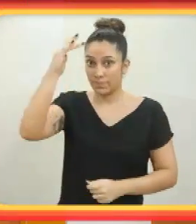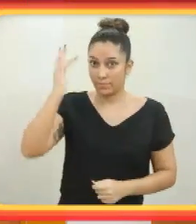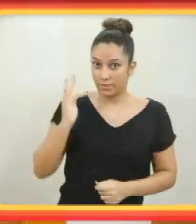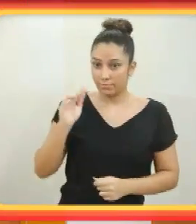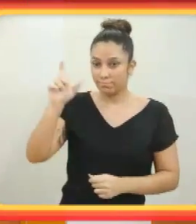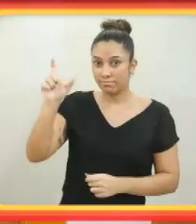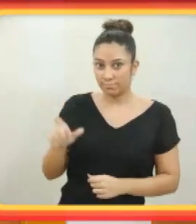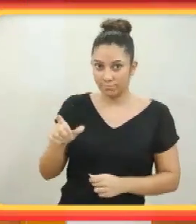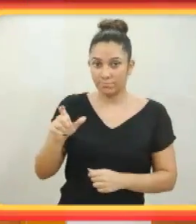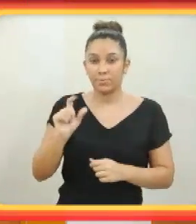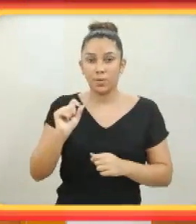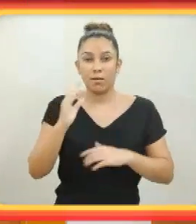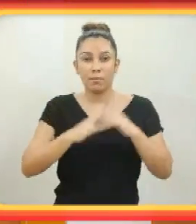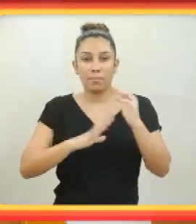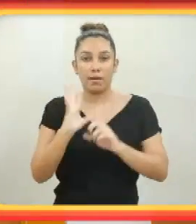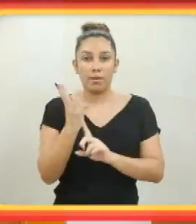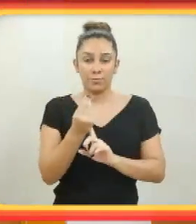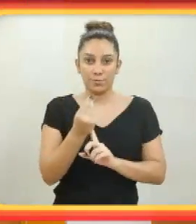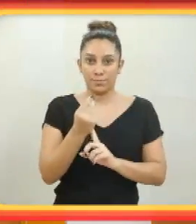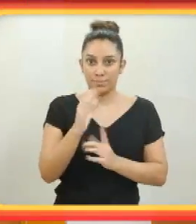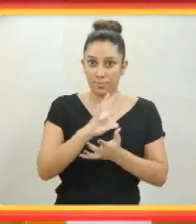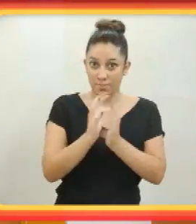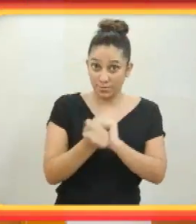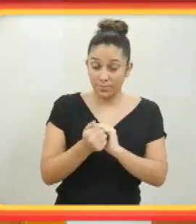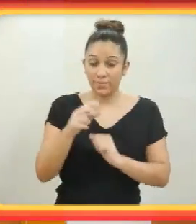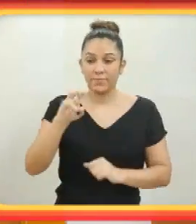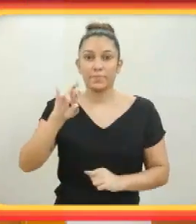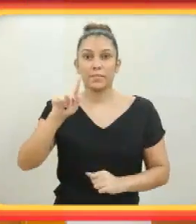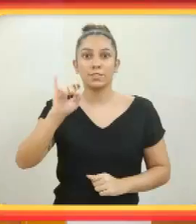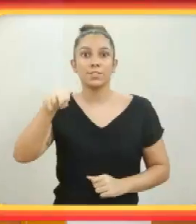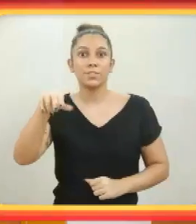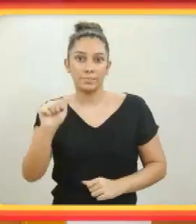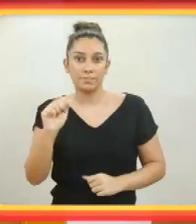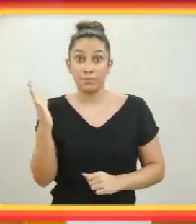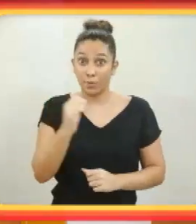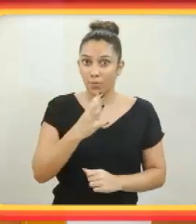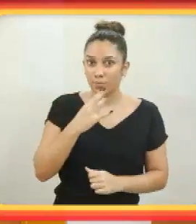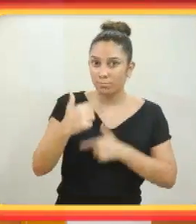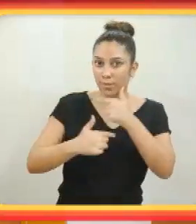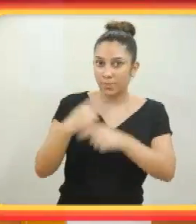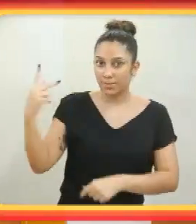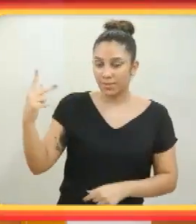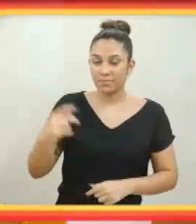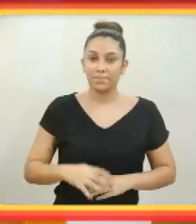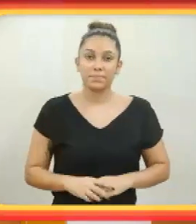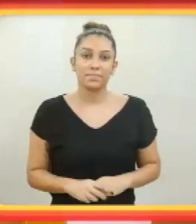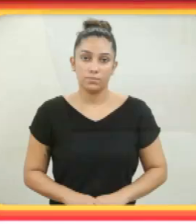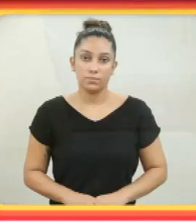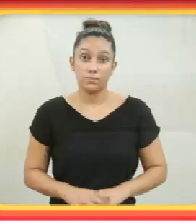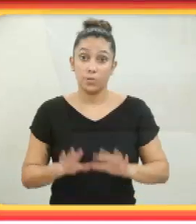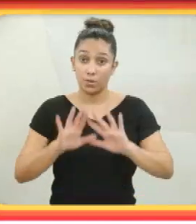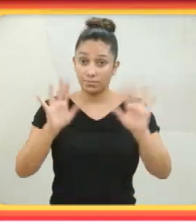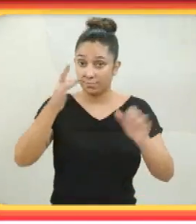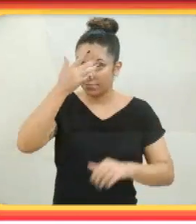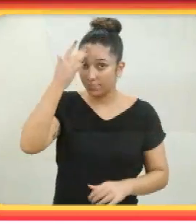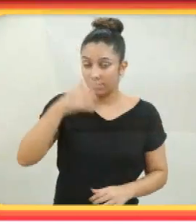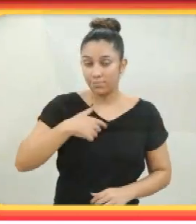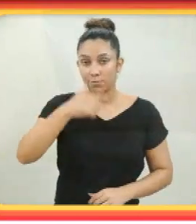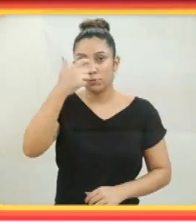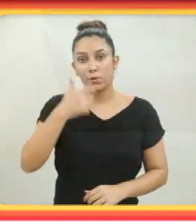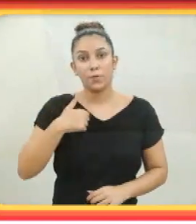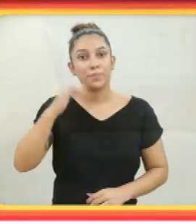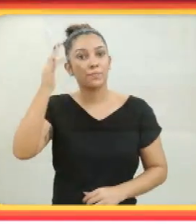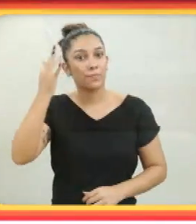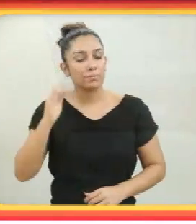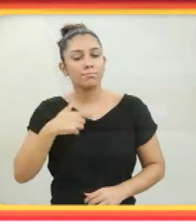de Fernanda Honorato com a artista plástica Virgínia Vendramini. Vamos conhecer o trabalho dela? Olá,